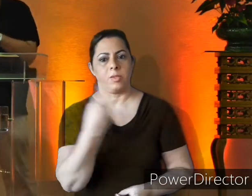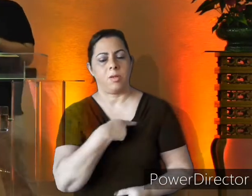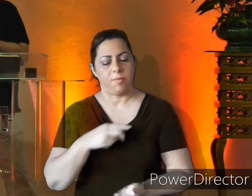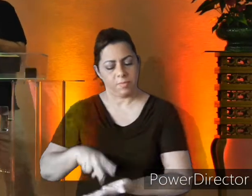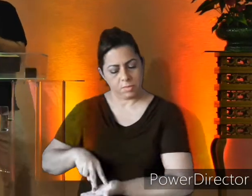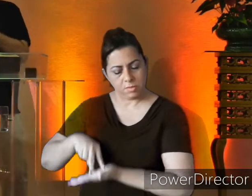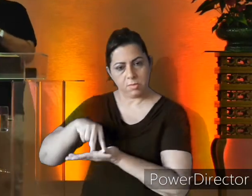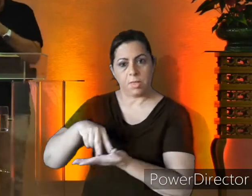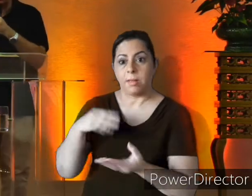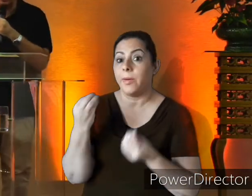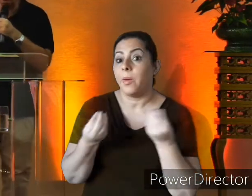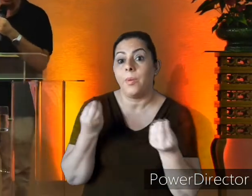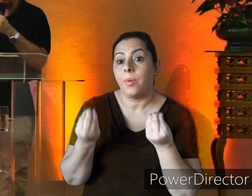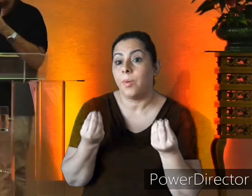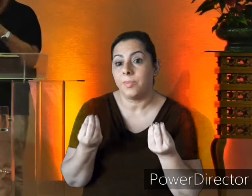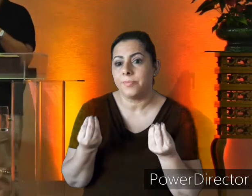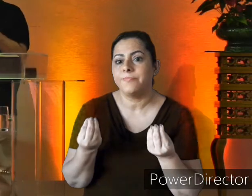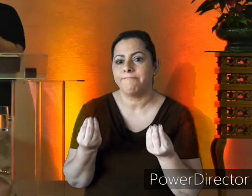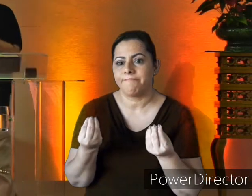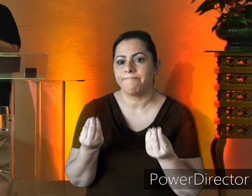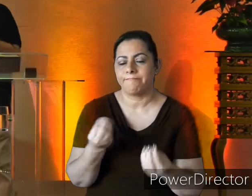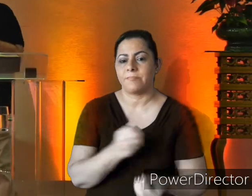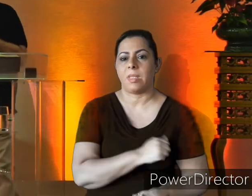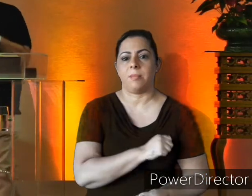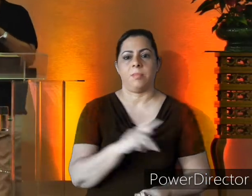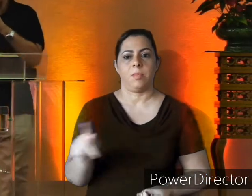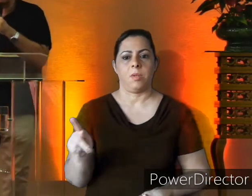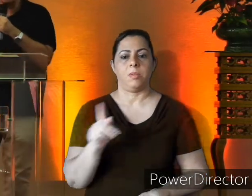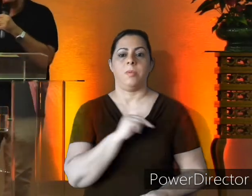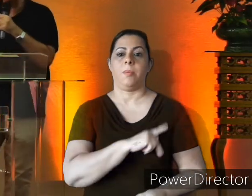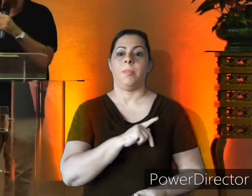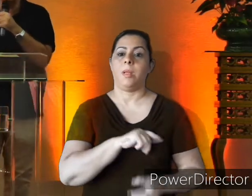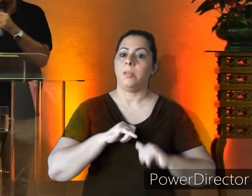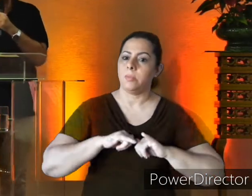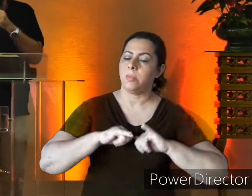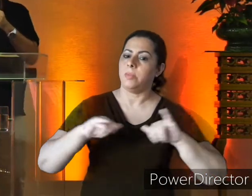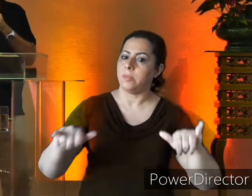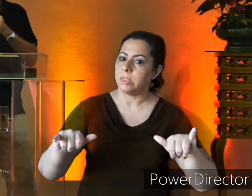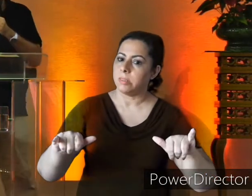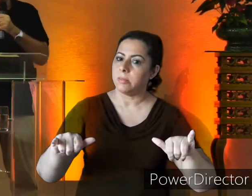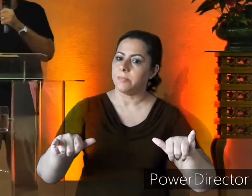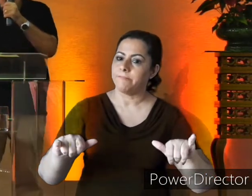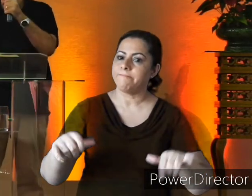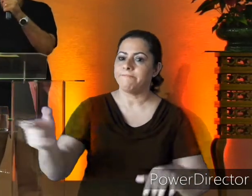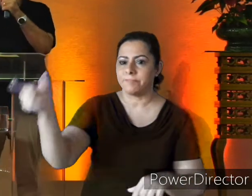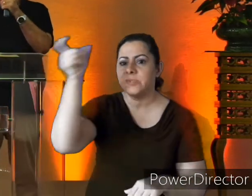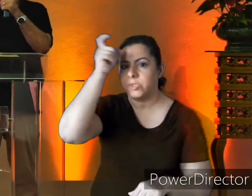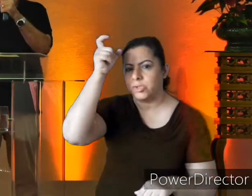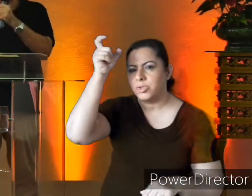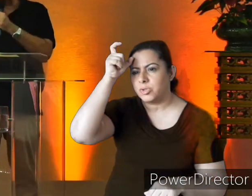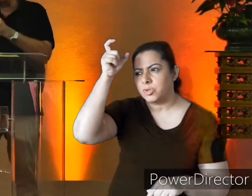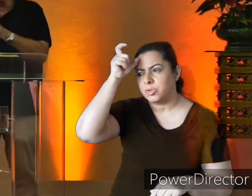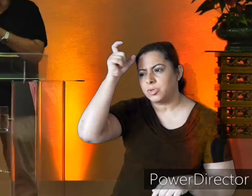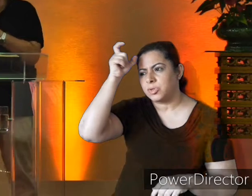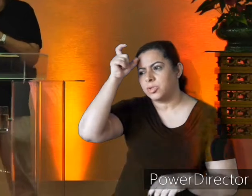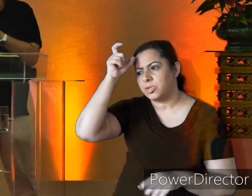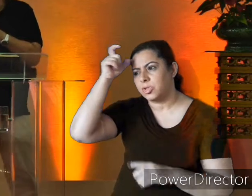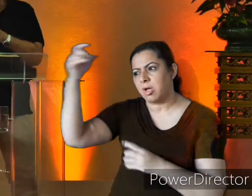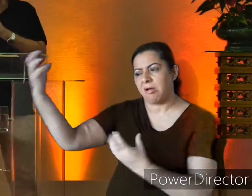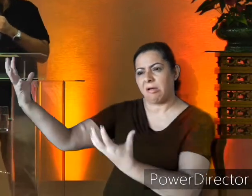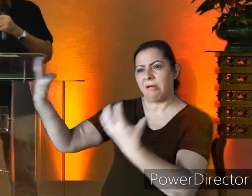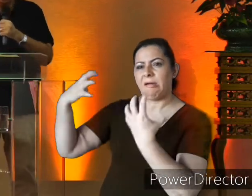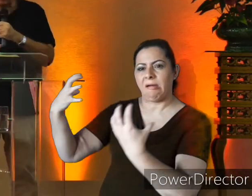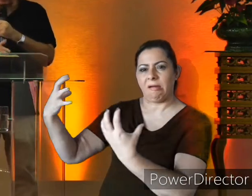O apóstolo Paulo, mais uma vez usado pelo Senhor, ele declara que nós não devemos dar lugar ao diabo. Os